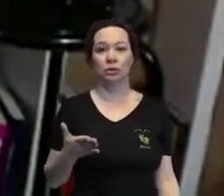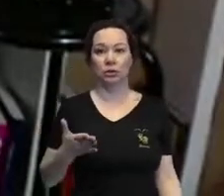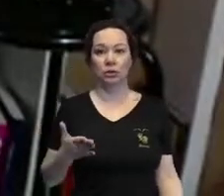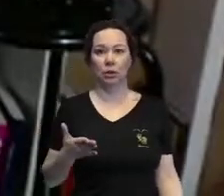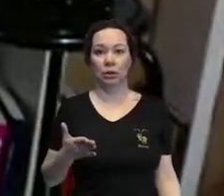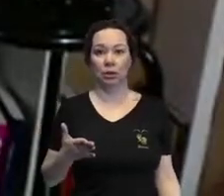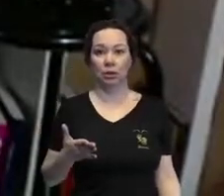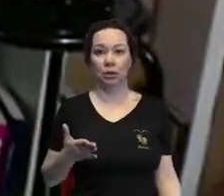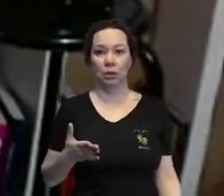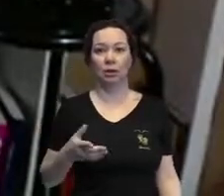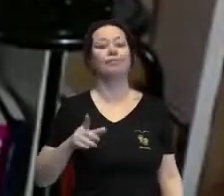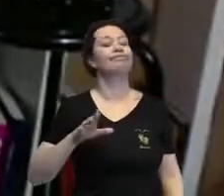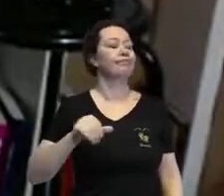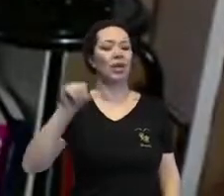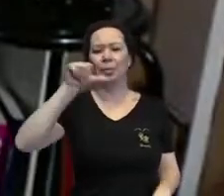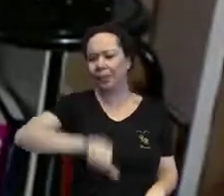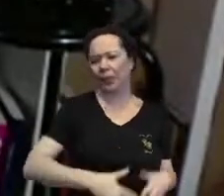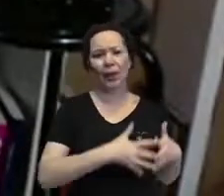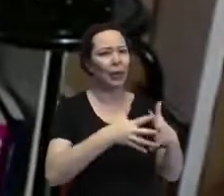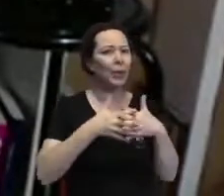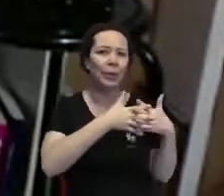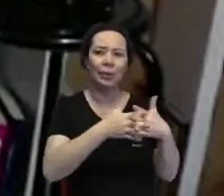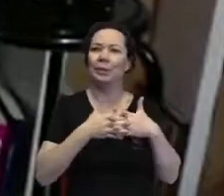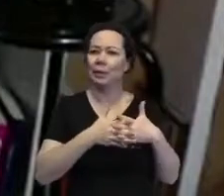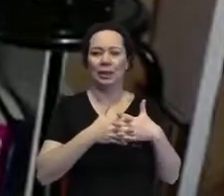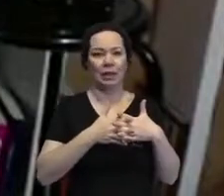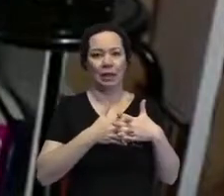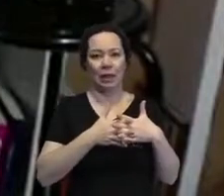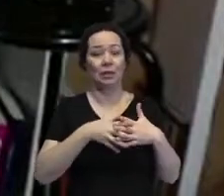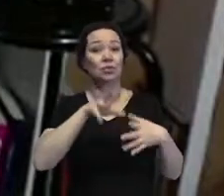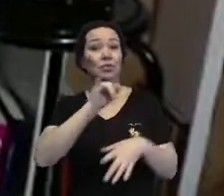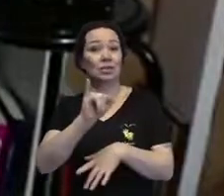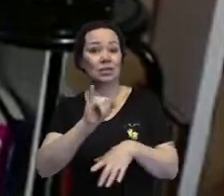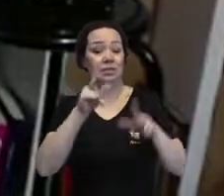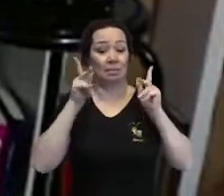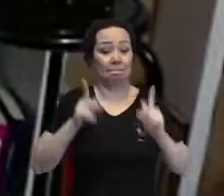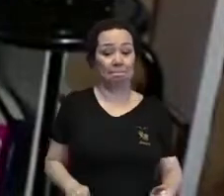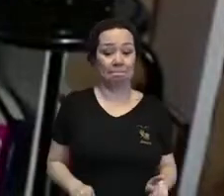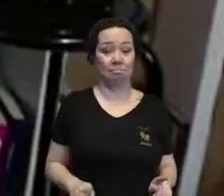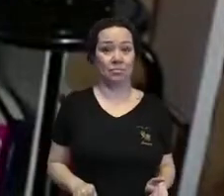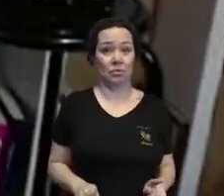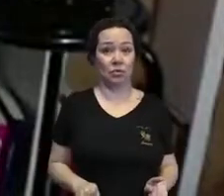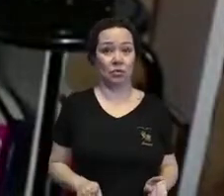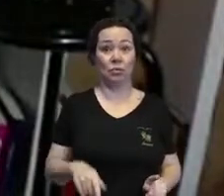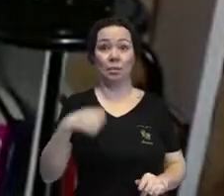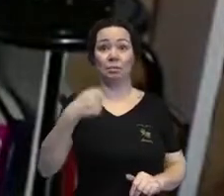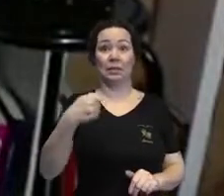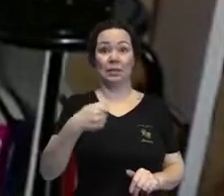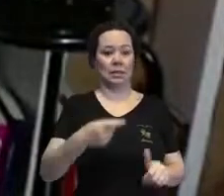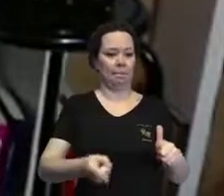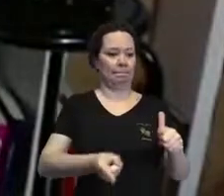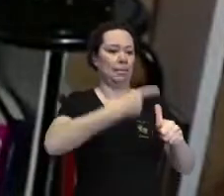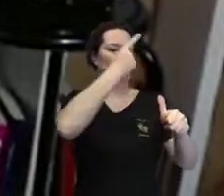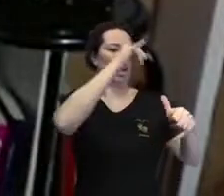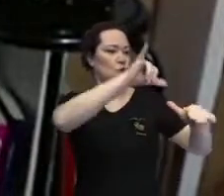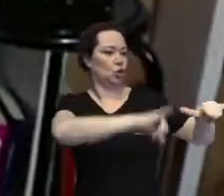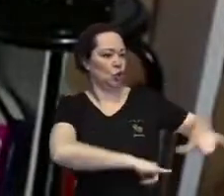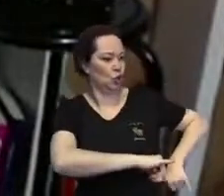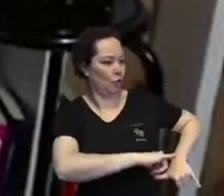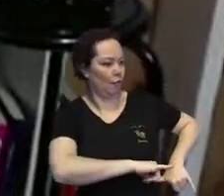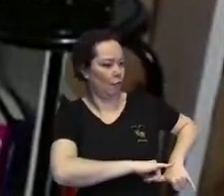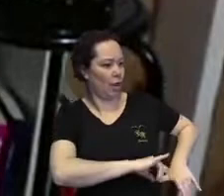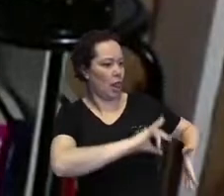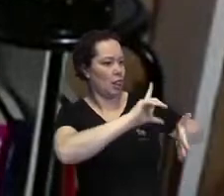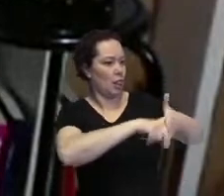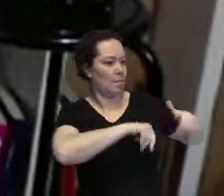E é mais complicado ainda quando as pessoas precisam sentir a dor do problema para desenvolver